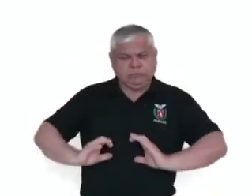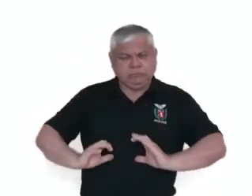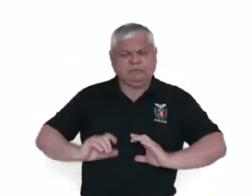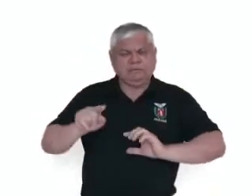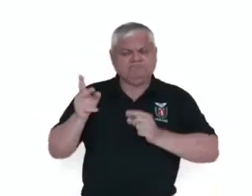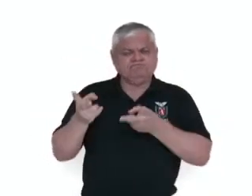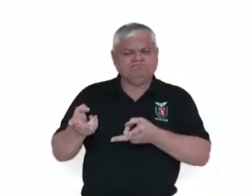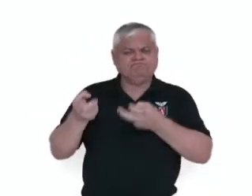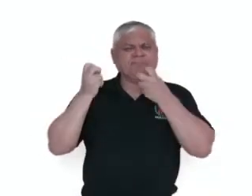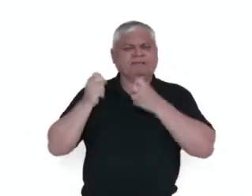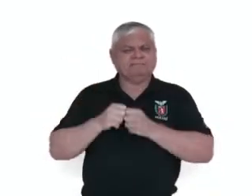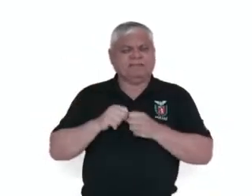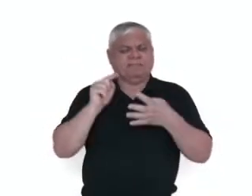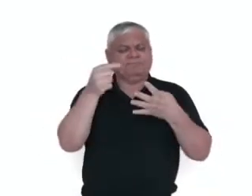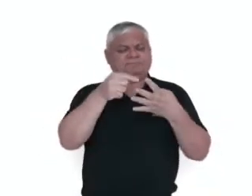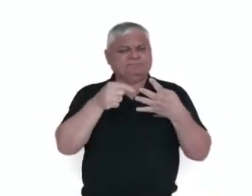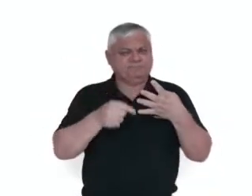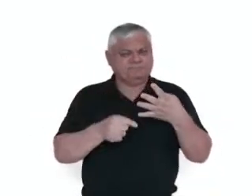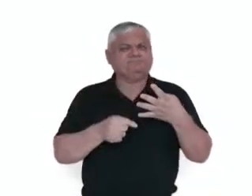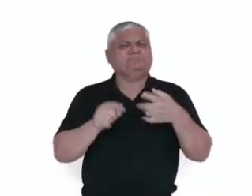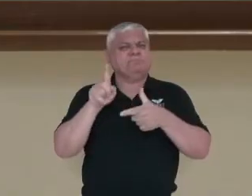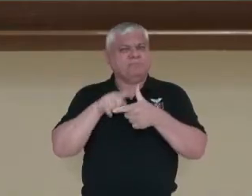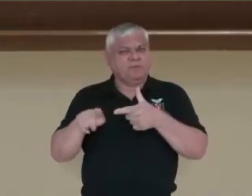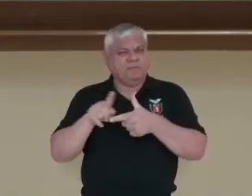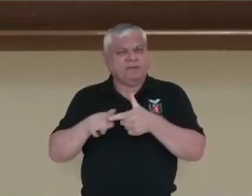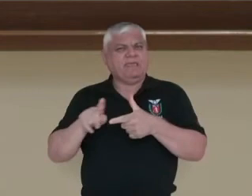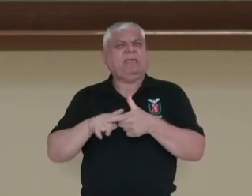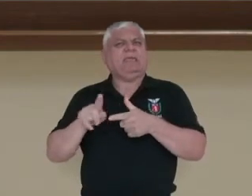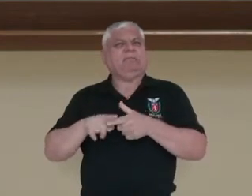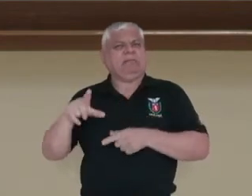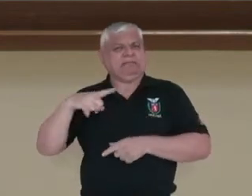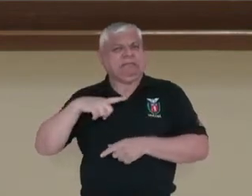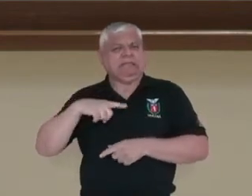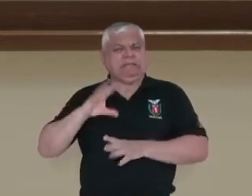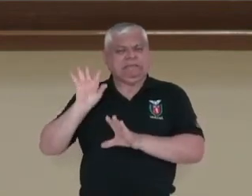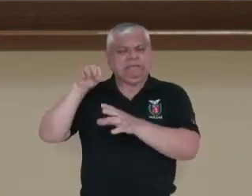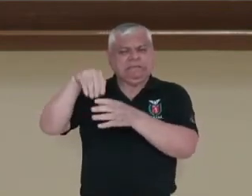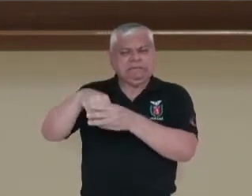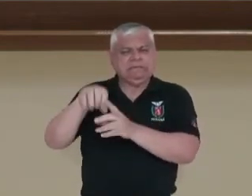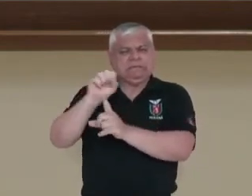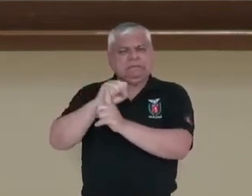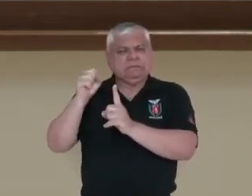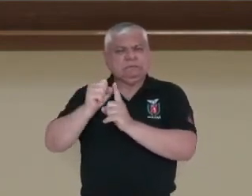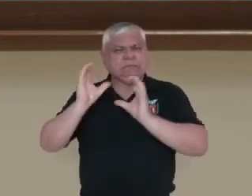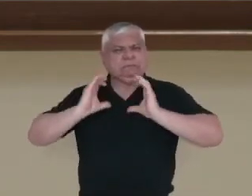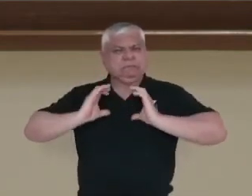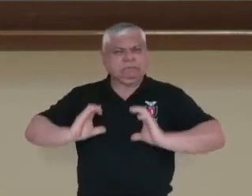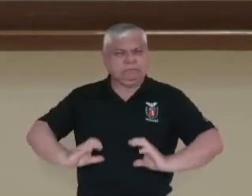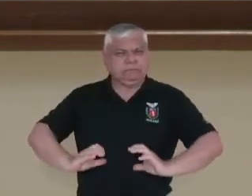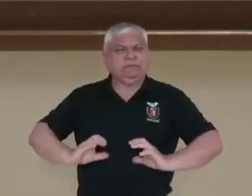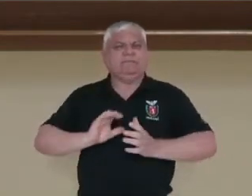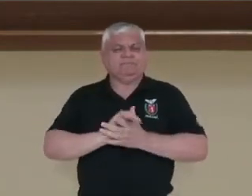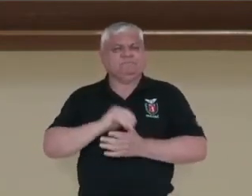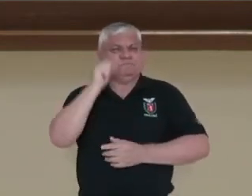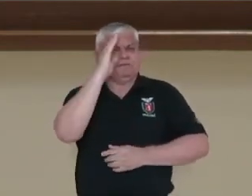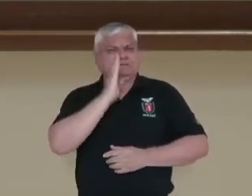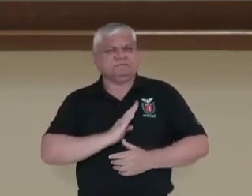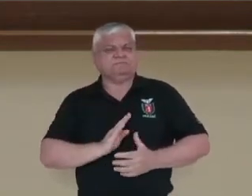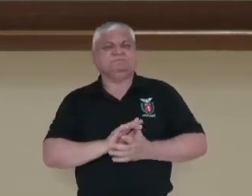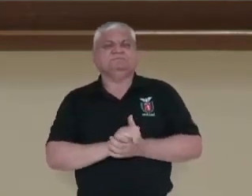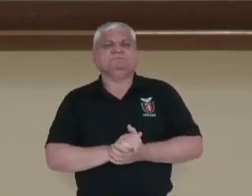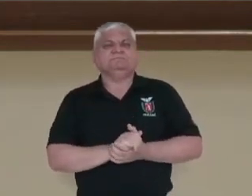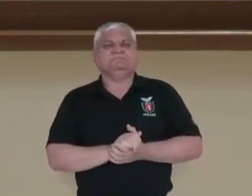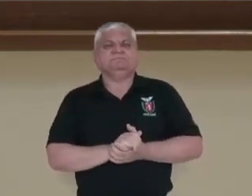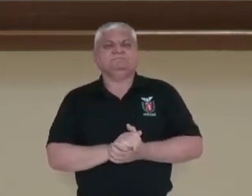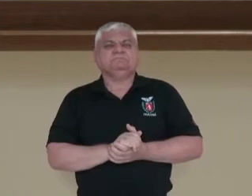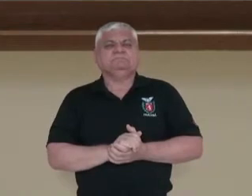apontar algumas questões e alguns problemas, alguns vícios nessa cidadania brasileira, na cidadania do Brasil. Ele